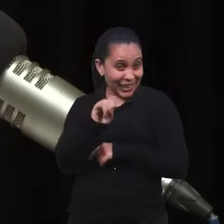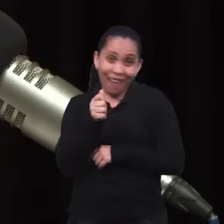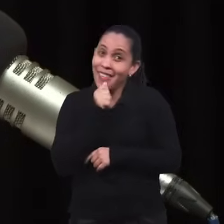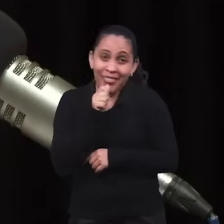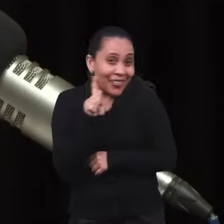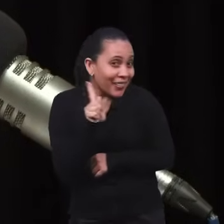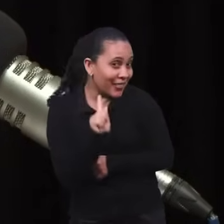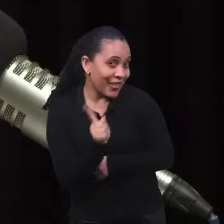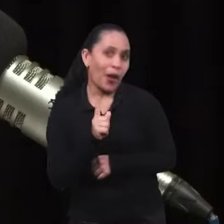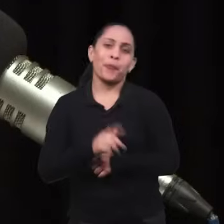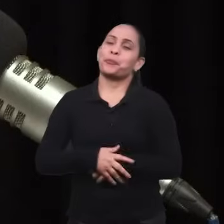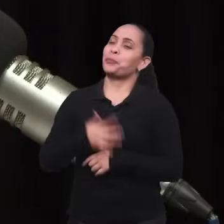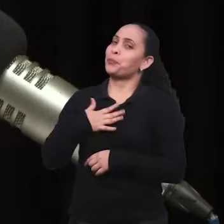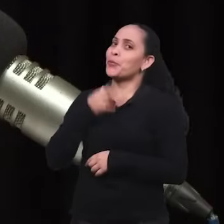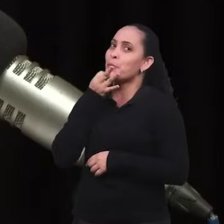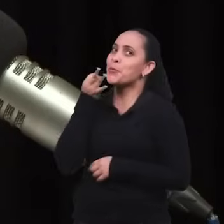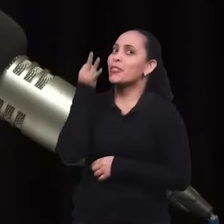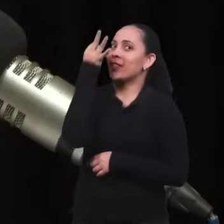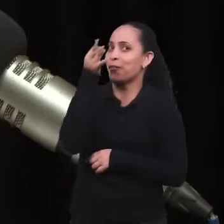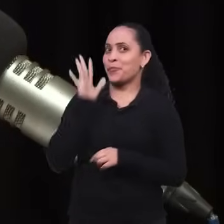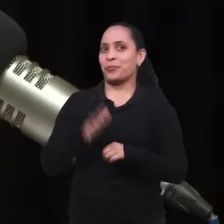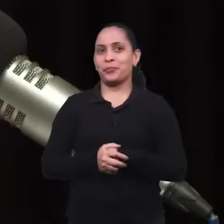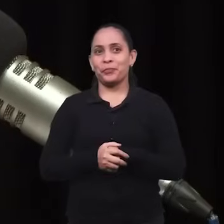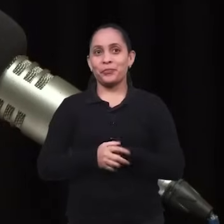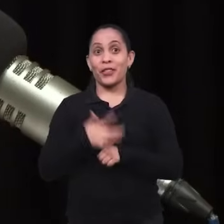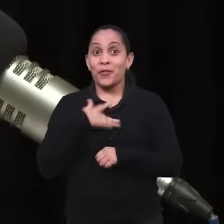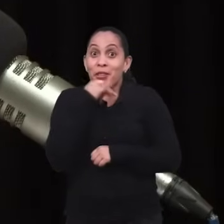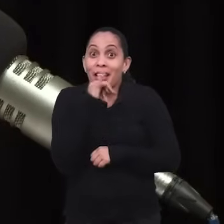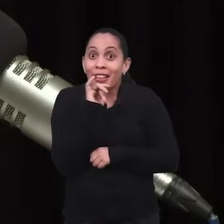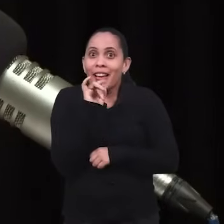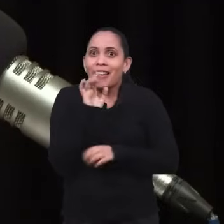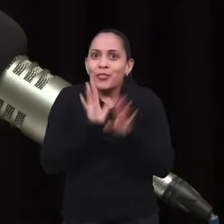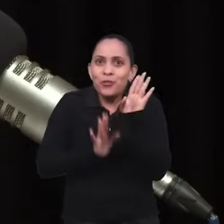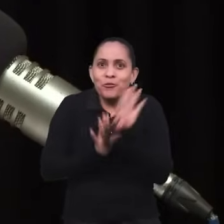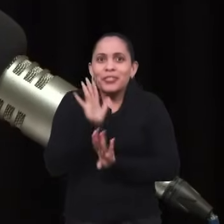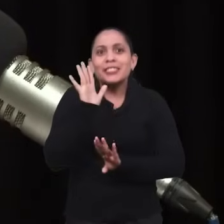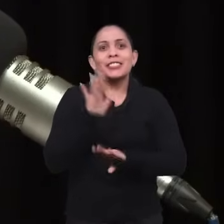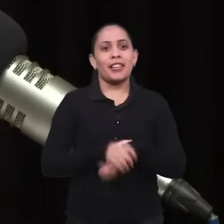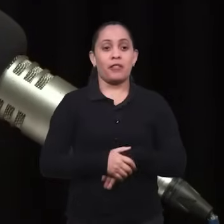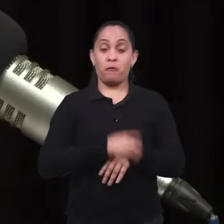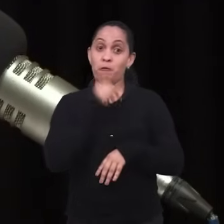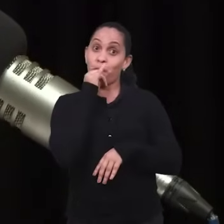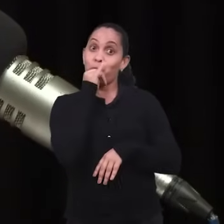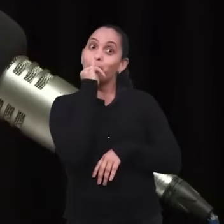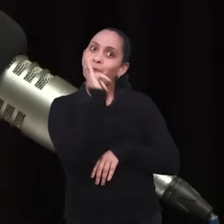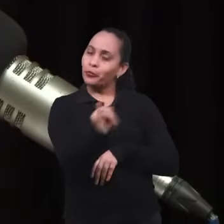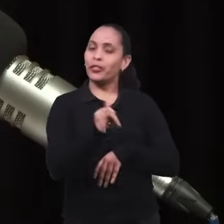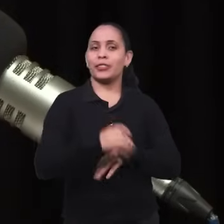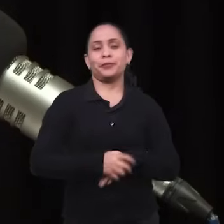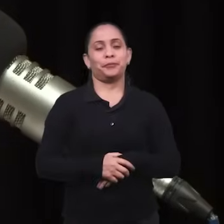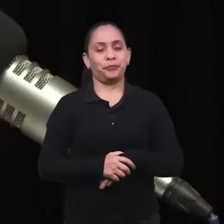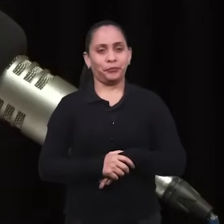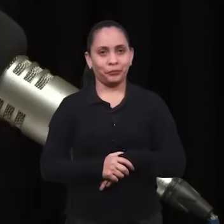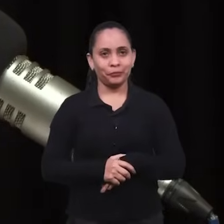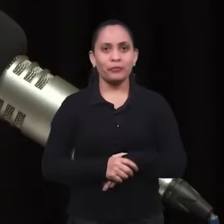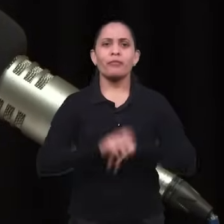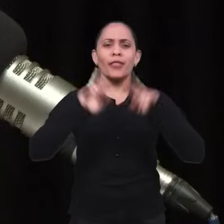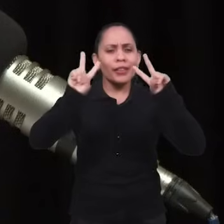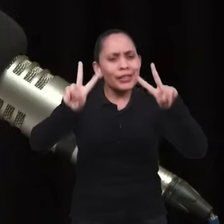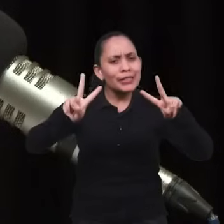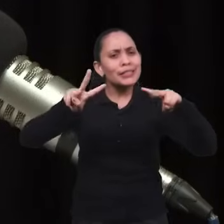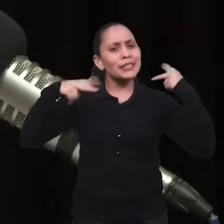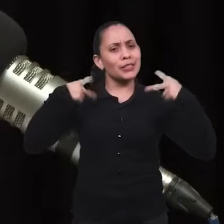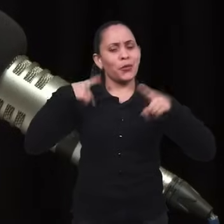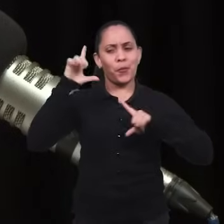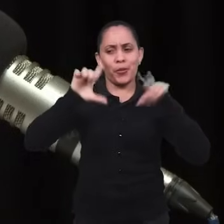tem acompanhado, dou uma sugestão. Aliás, eu vou além de dar uma sugestão, vou fazer uma recomendação. Assista